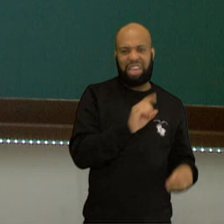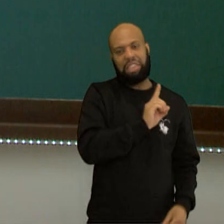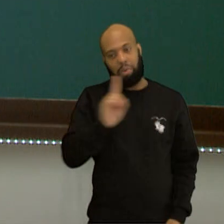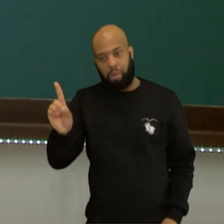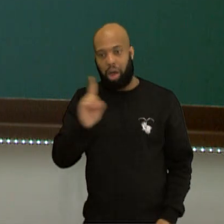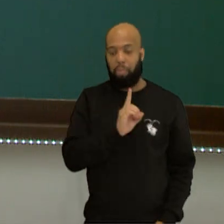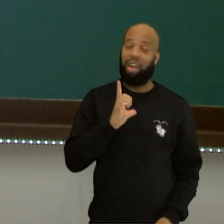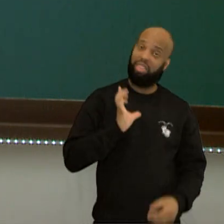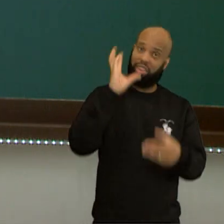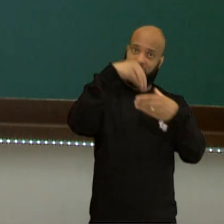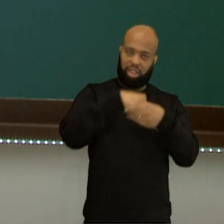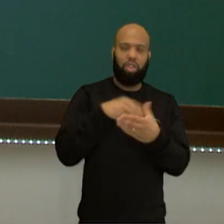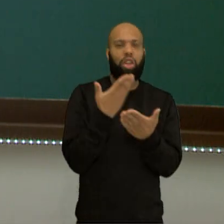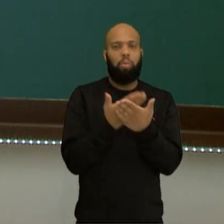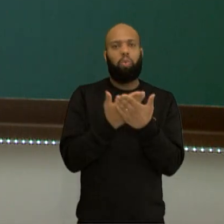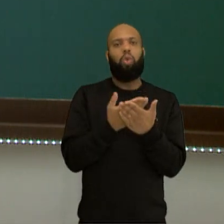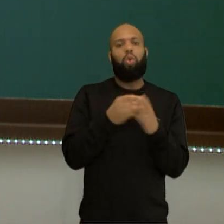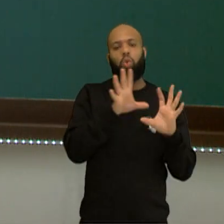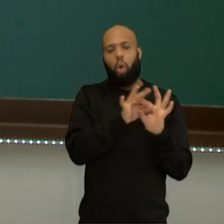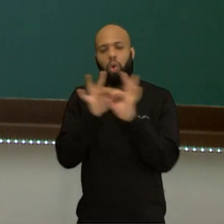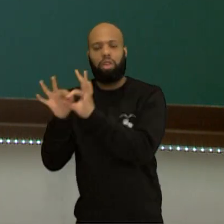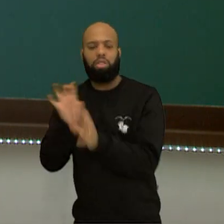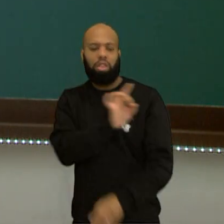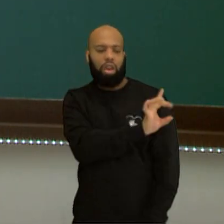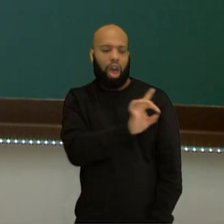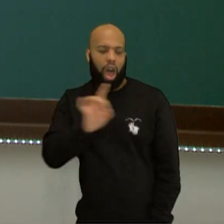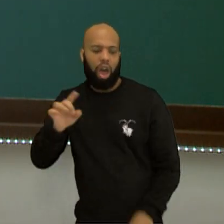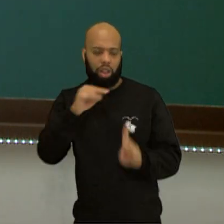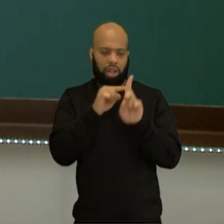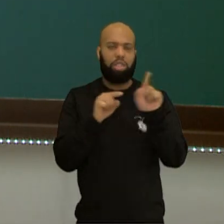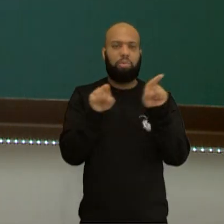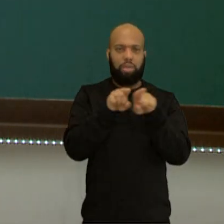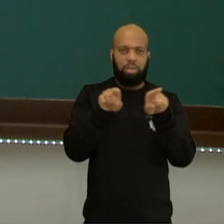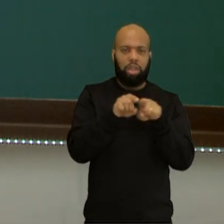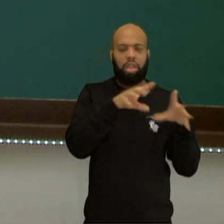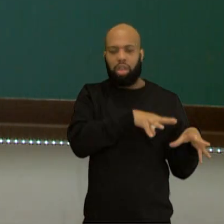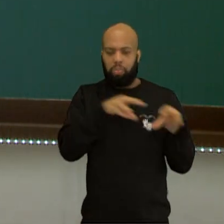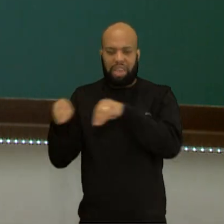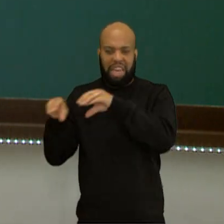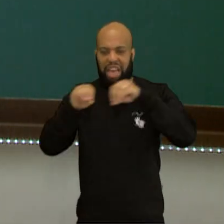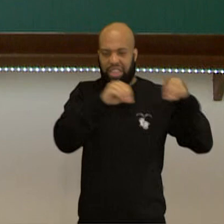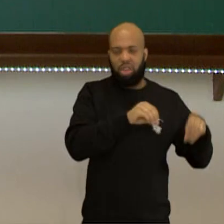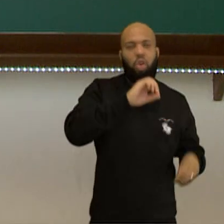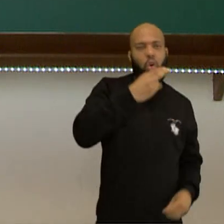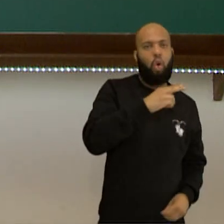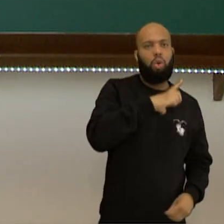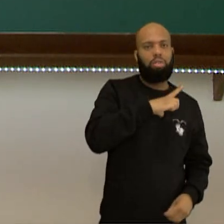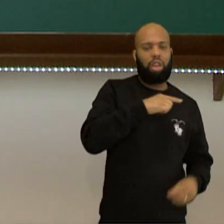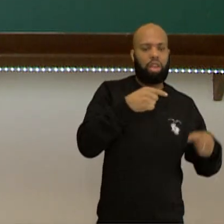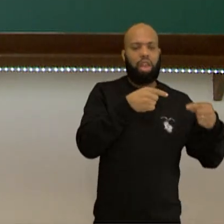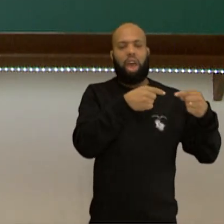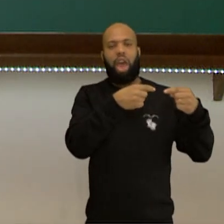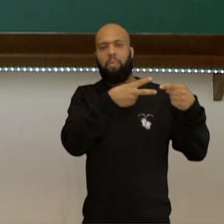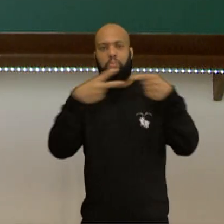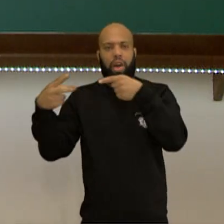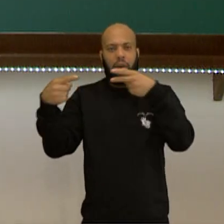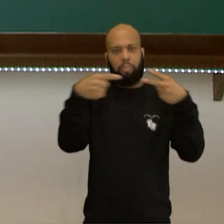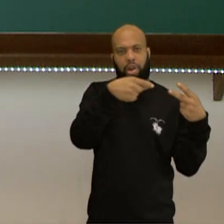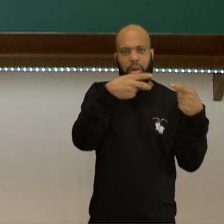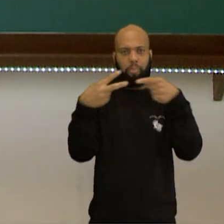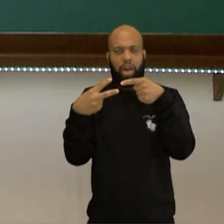entendendo um pouquinho desse contexto, cada tipo de migração, como tudo isso aconteceu no território brasileiro,